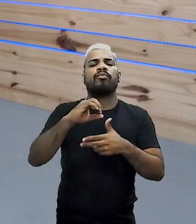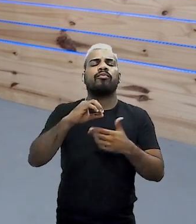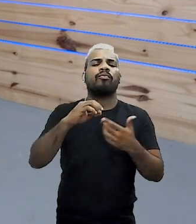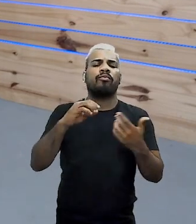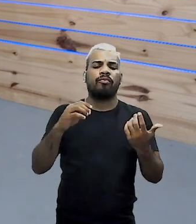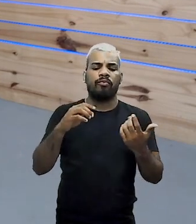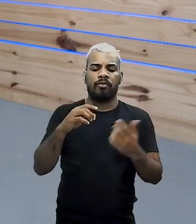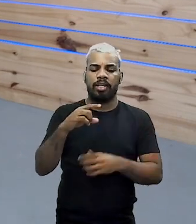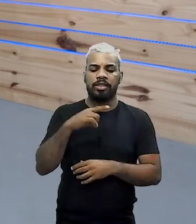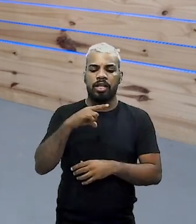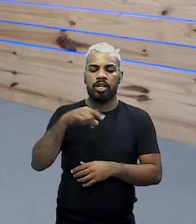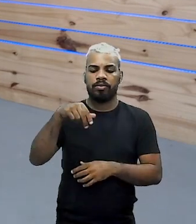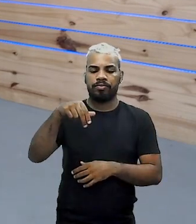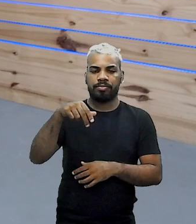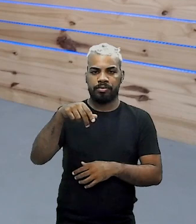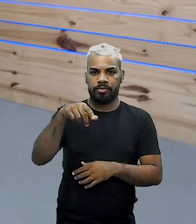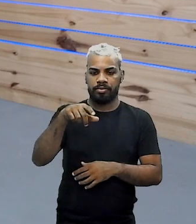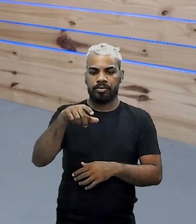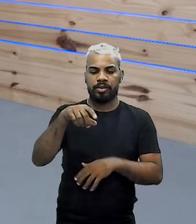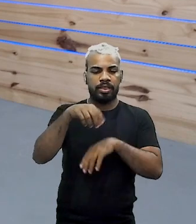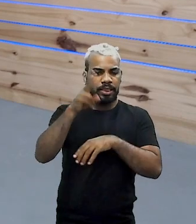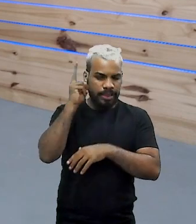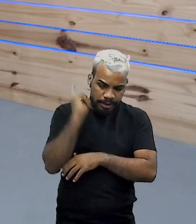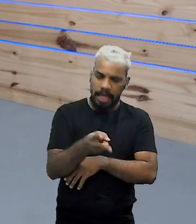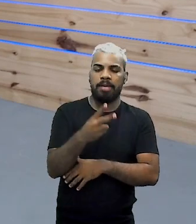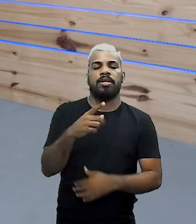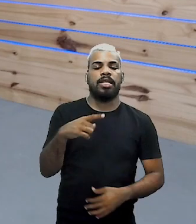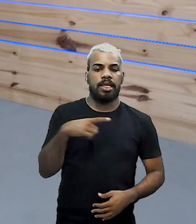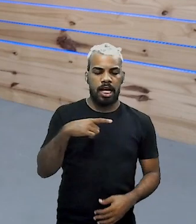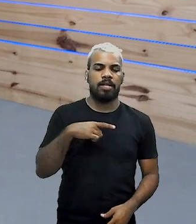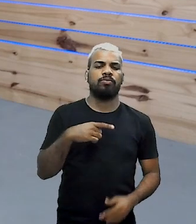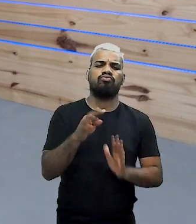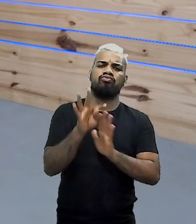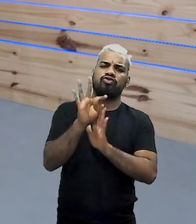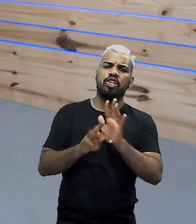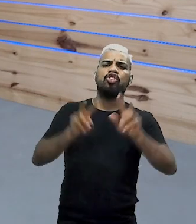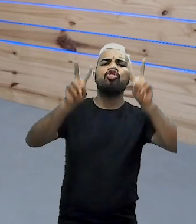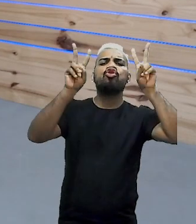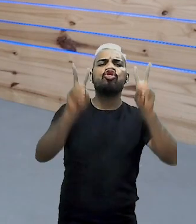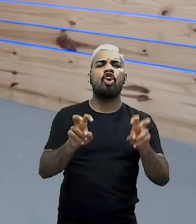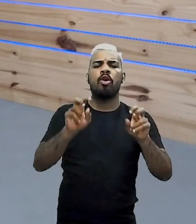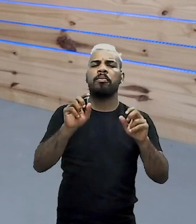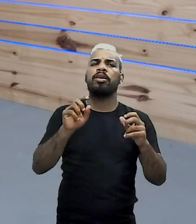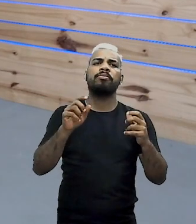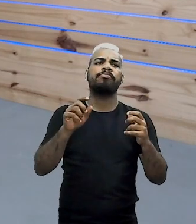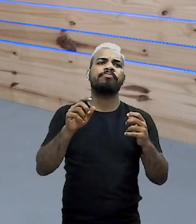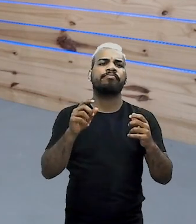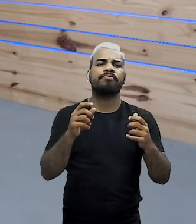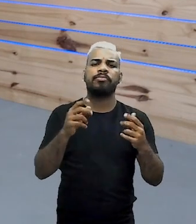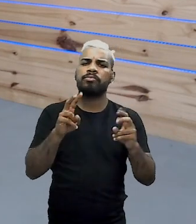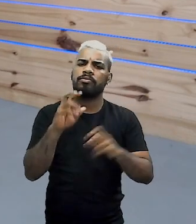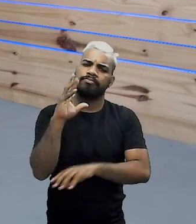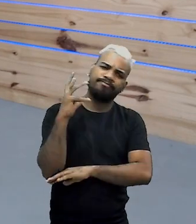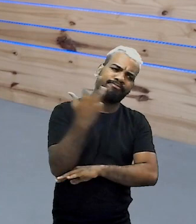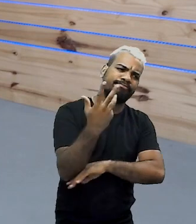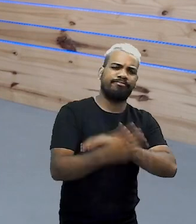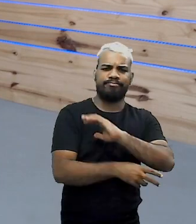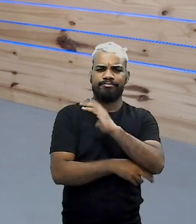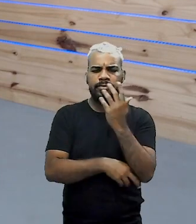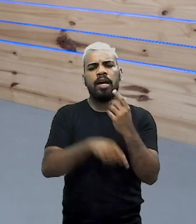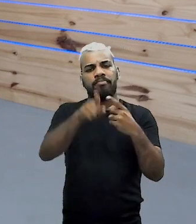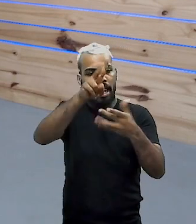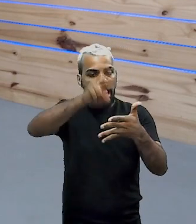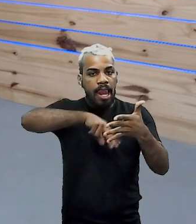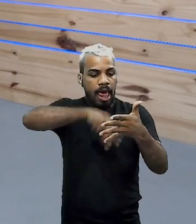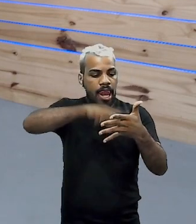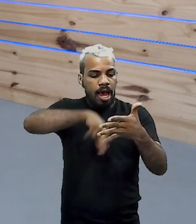National Geographic, sempre tem ali algum texto que envolve questões ambientais,